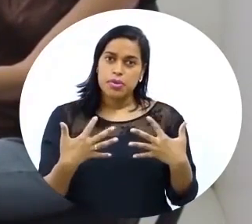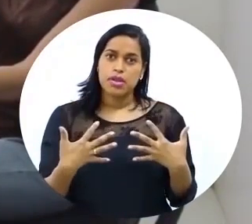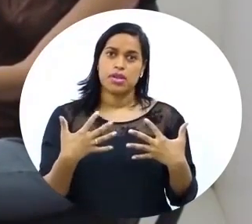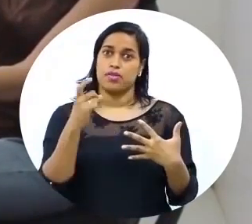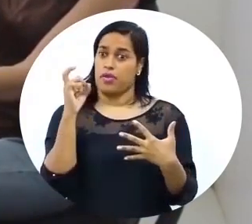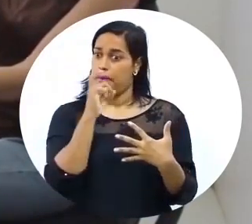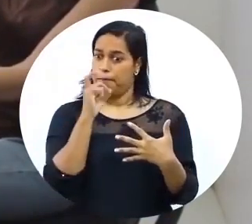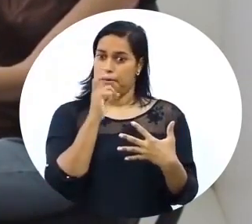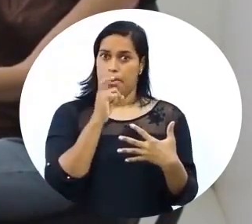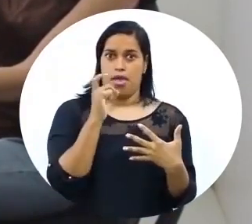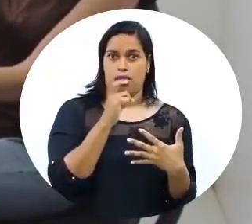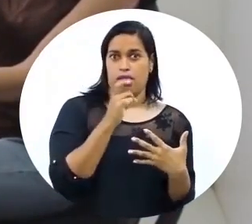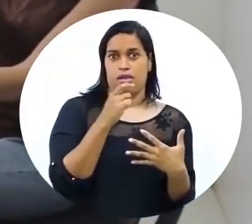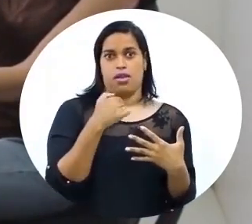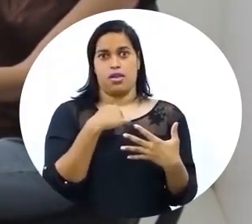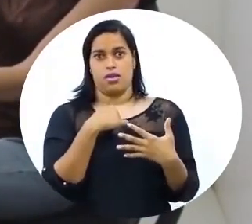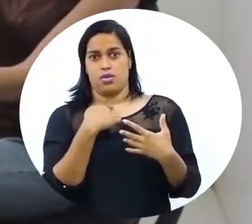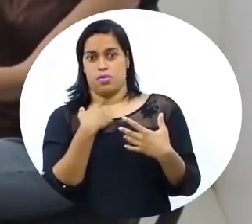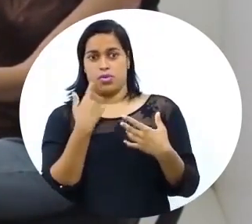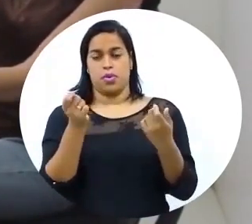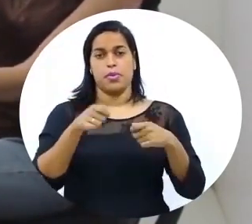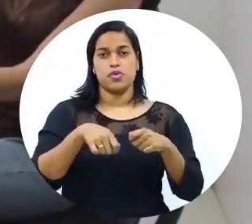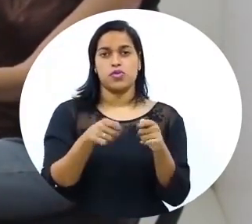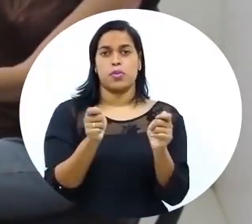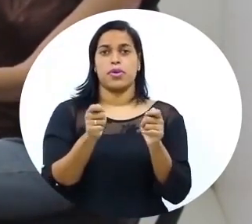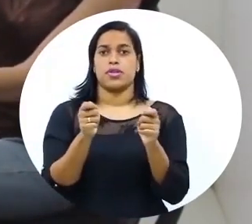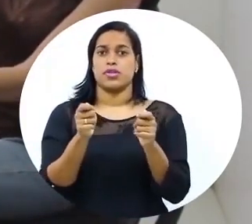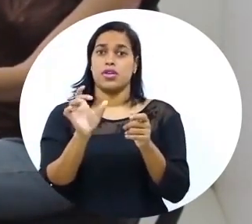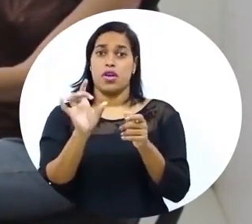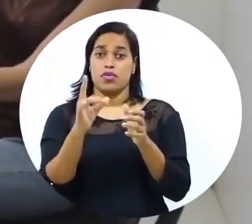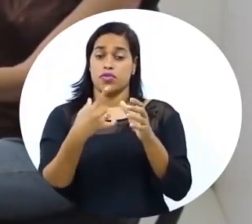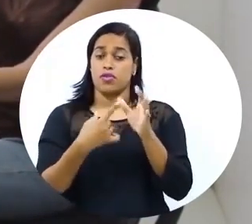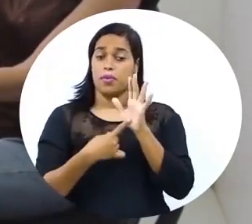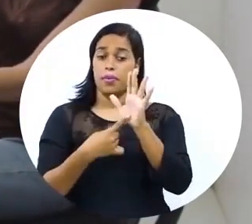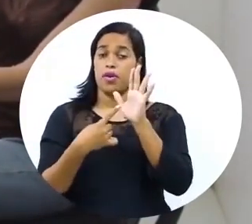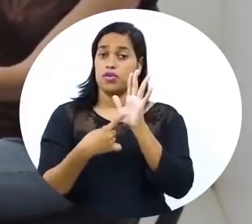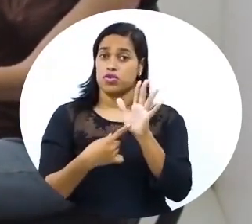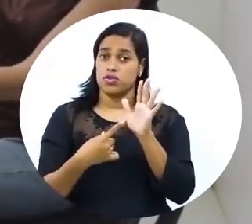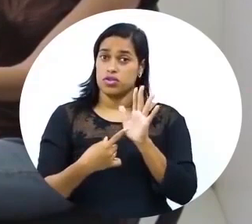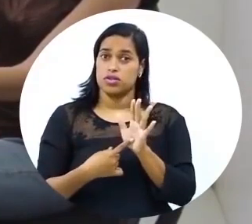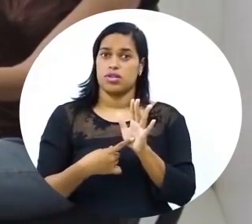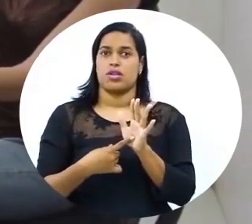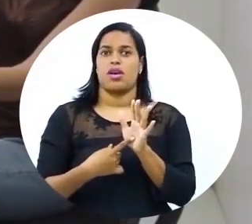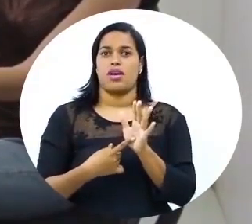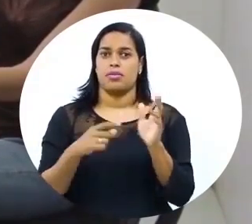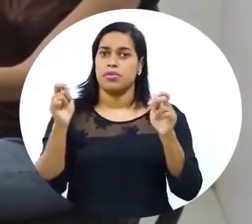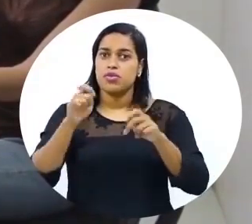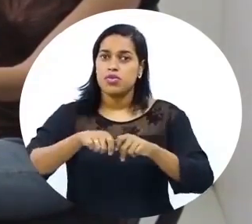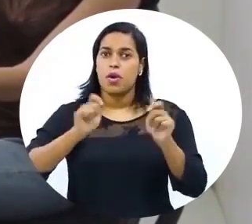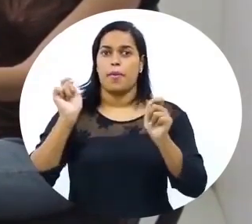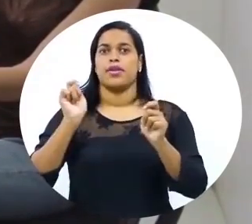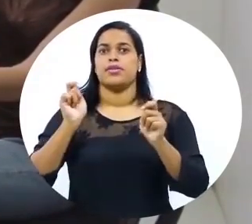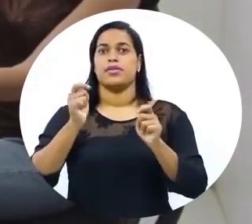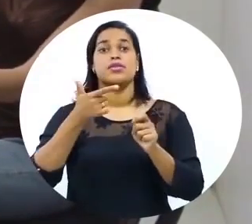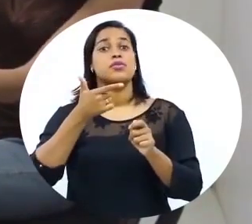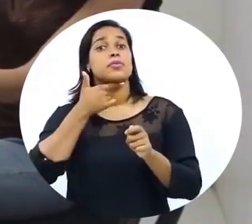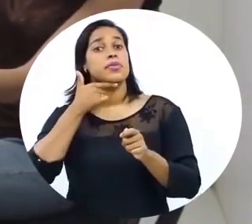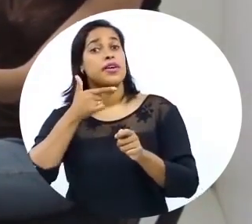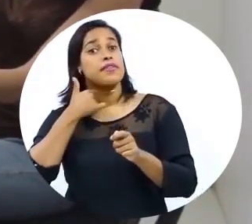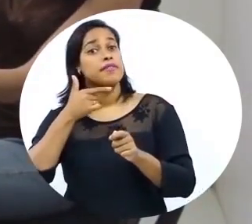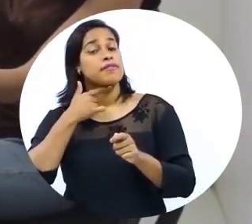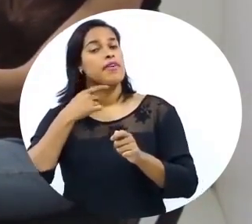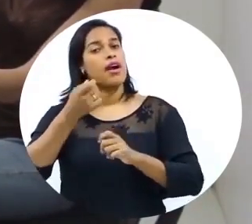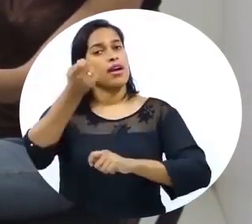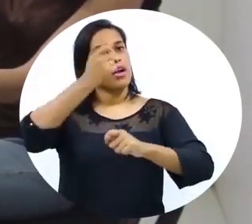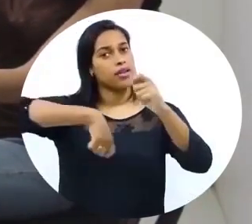mentir sobre as suas competências, não. Você vai ressaltar as competências adequadas para a vaga de auxiliar